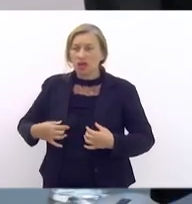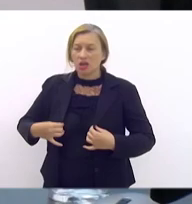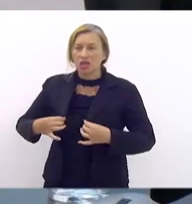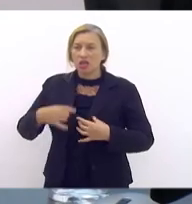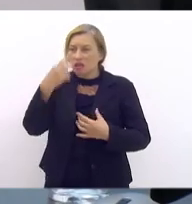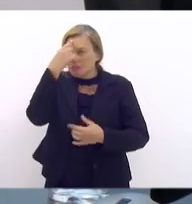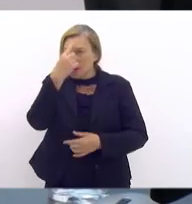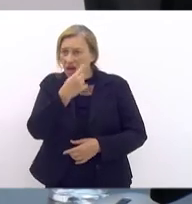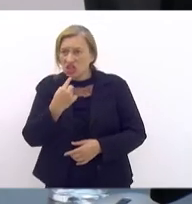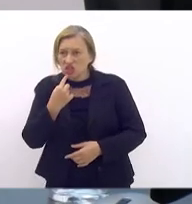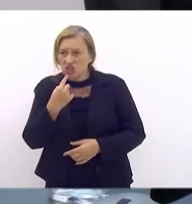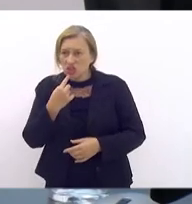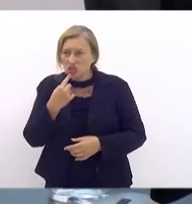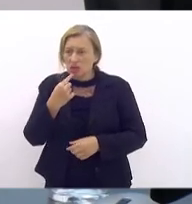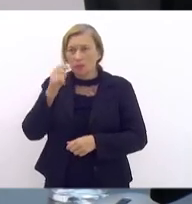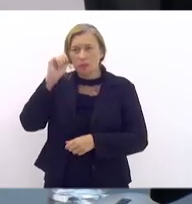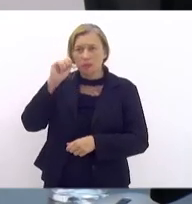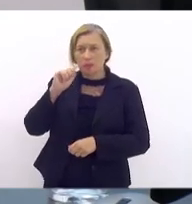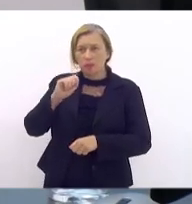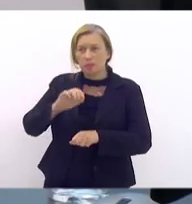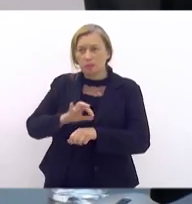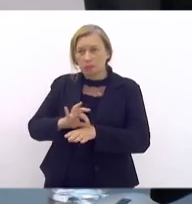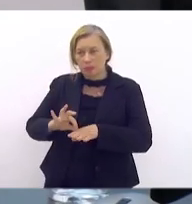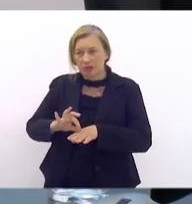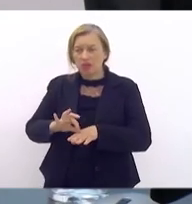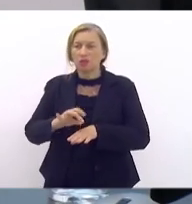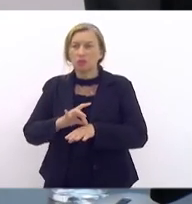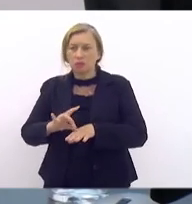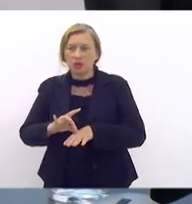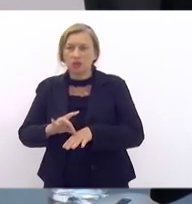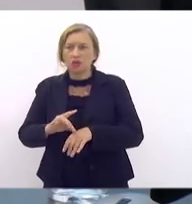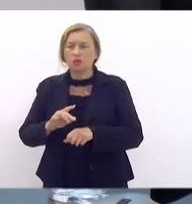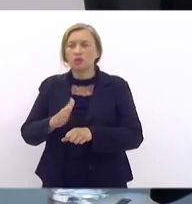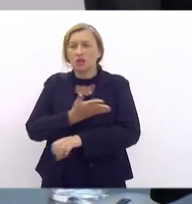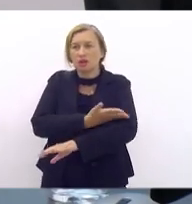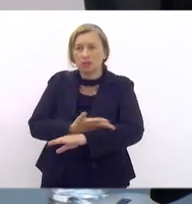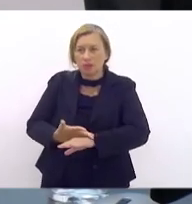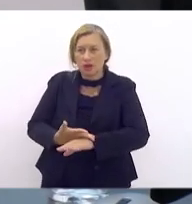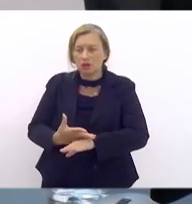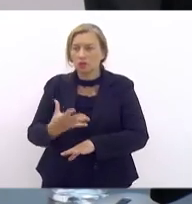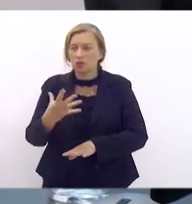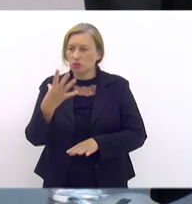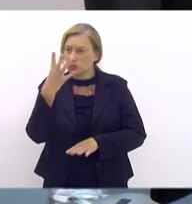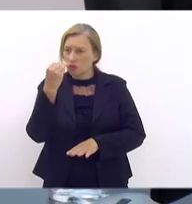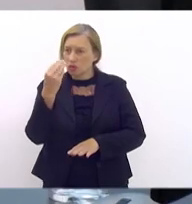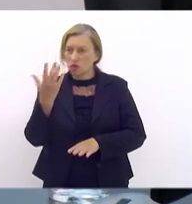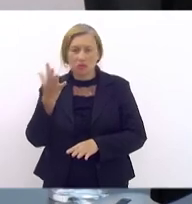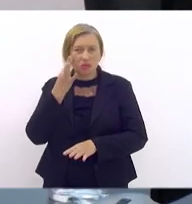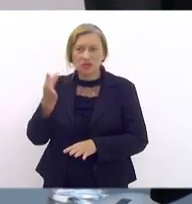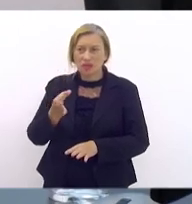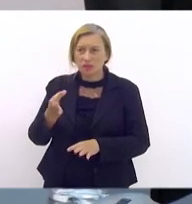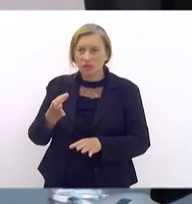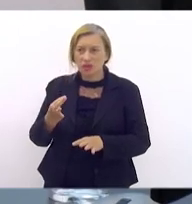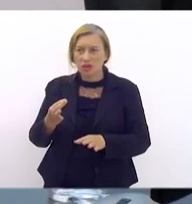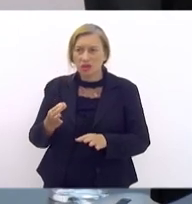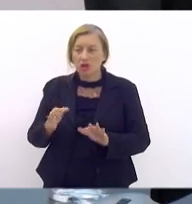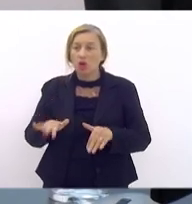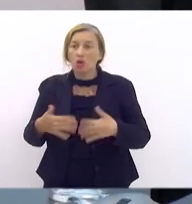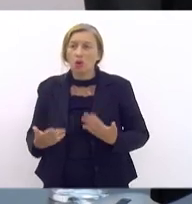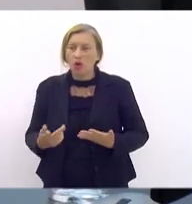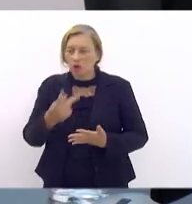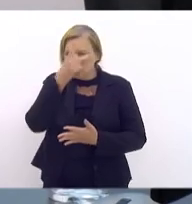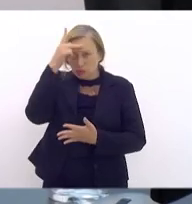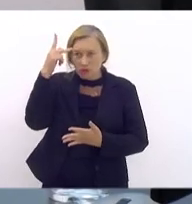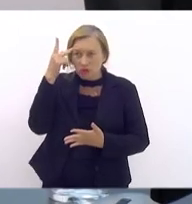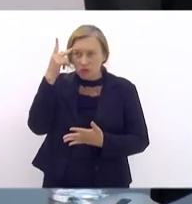imagens em preto e branco de uma fotocópia eu não conseguia sequer distinguir entre as pessoas que ali estavam